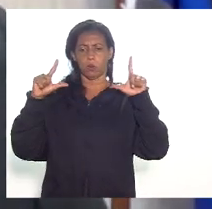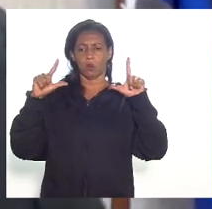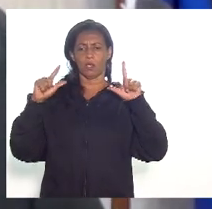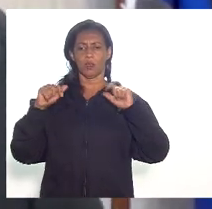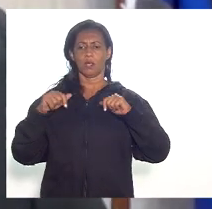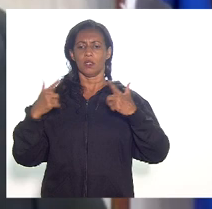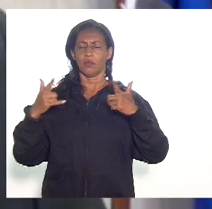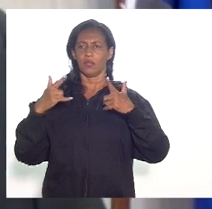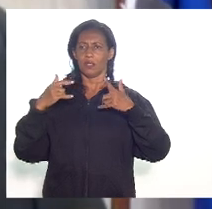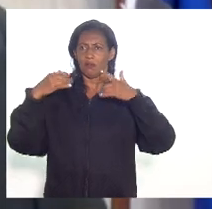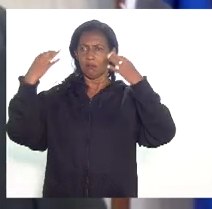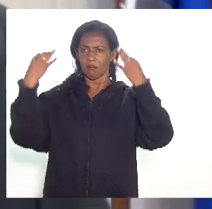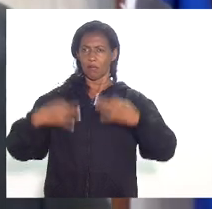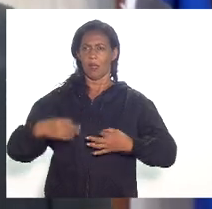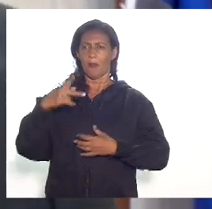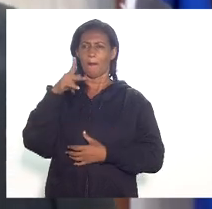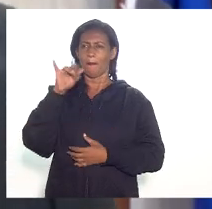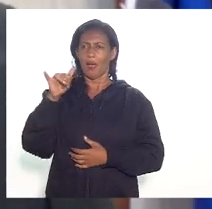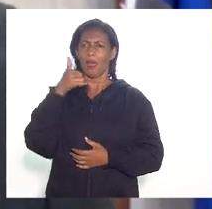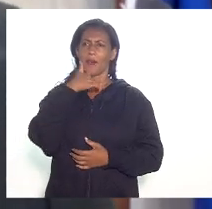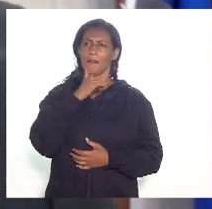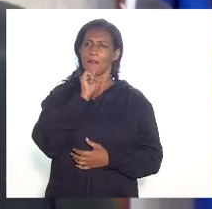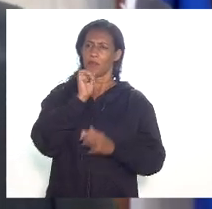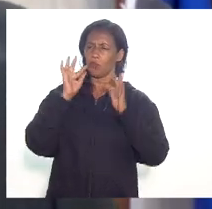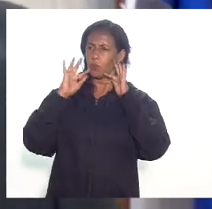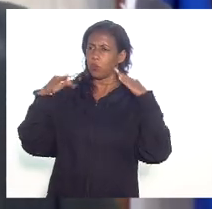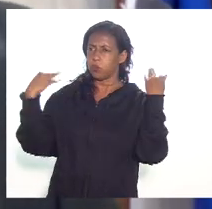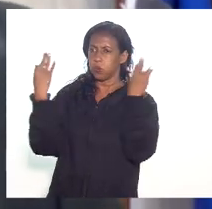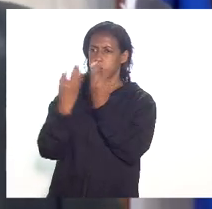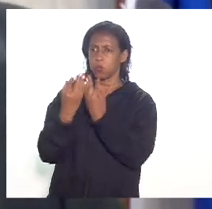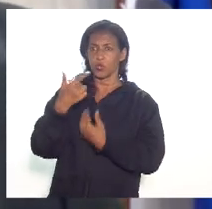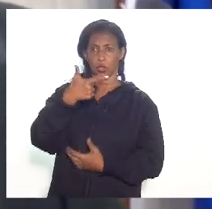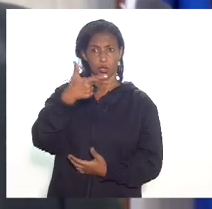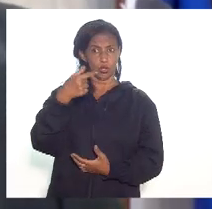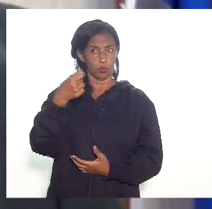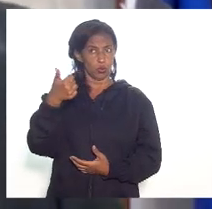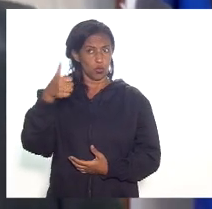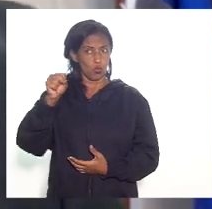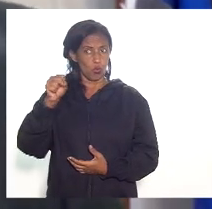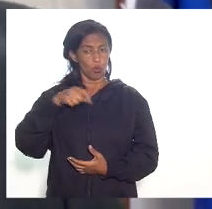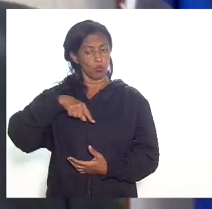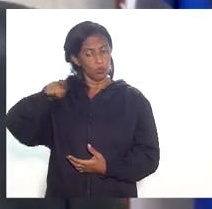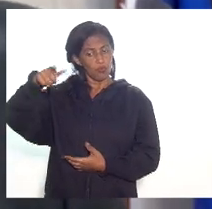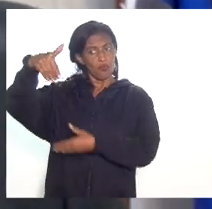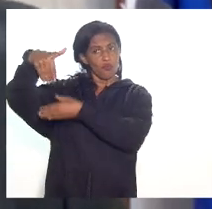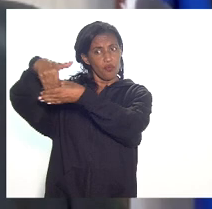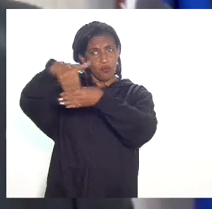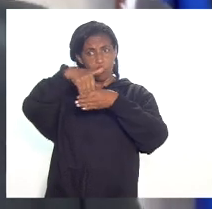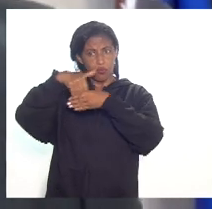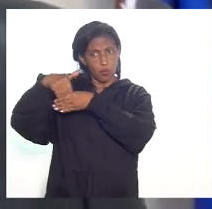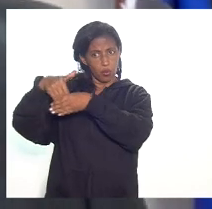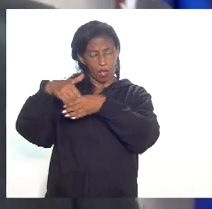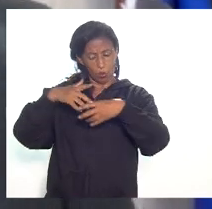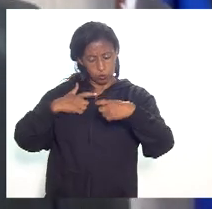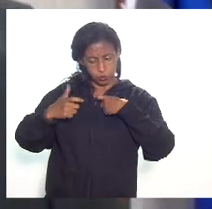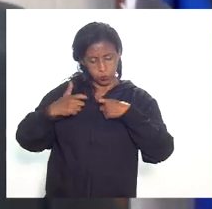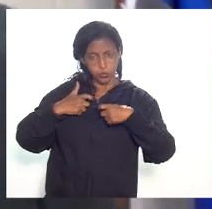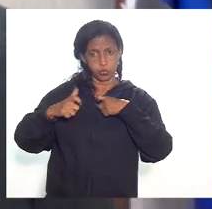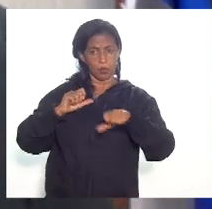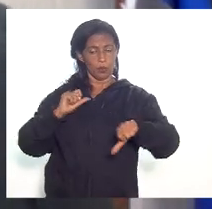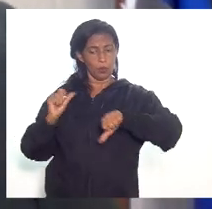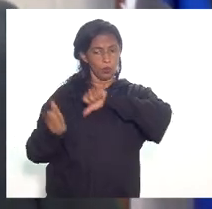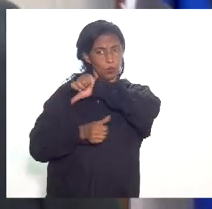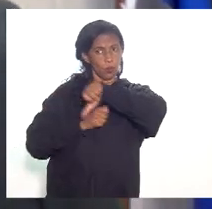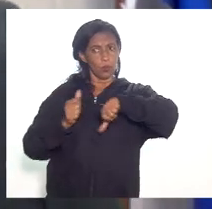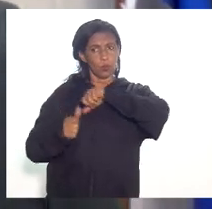pais e mães para os cidadãos que em 2018 foram às urnas lutando para romper com o modelo vigente